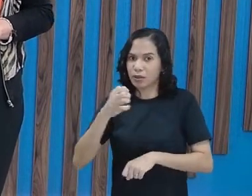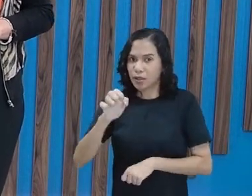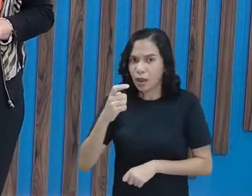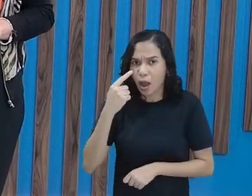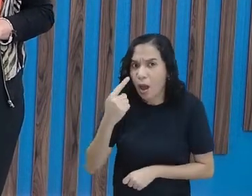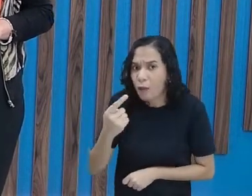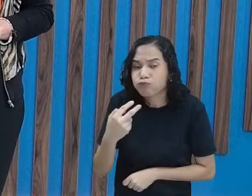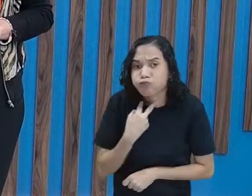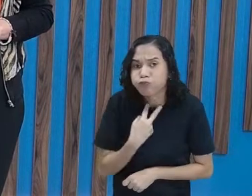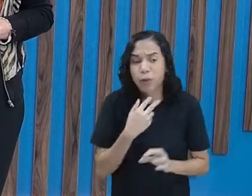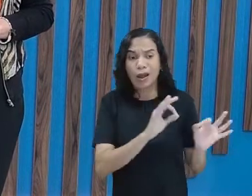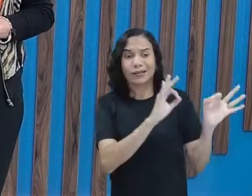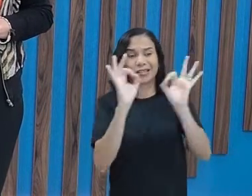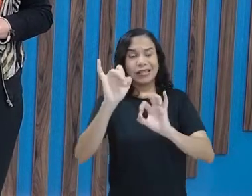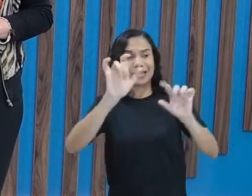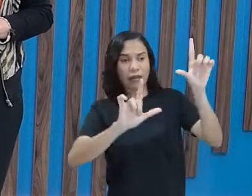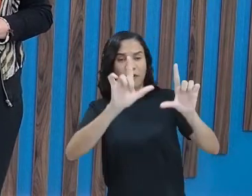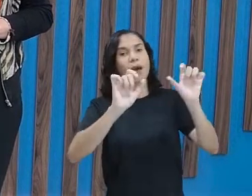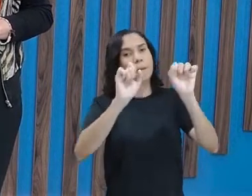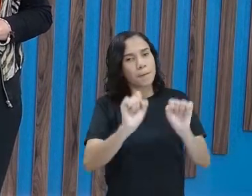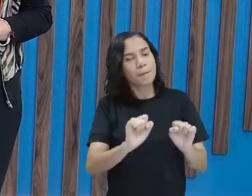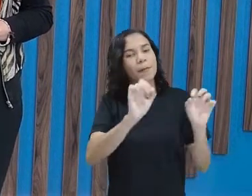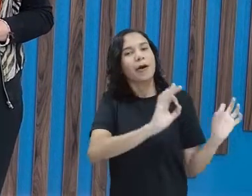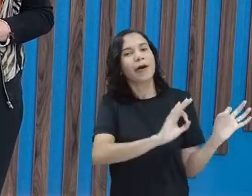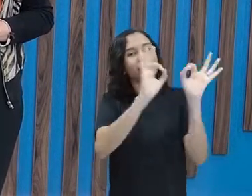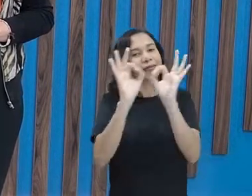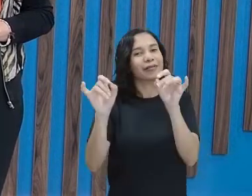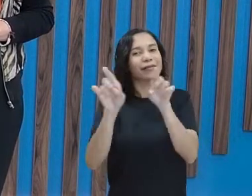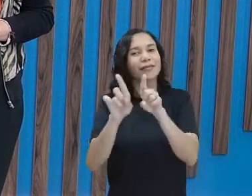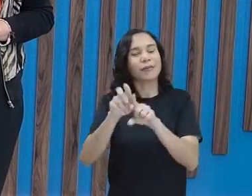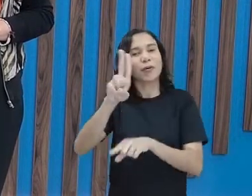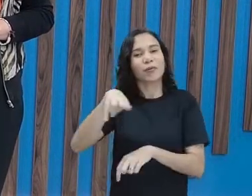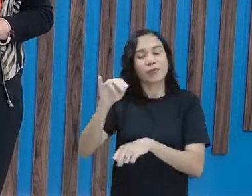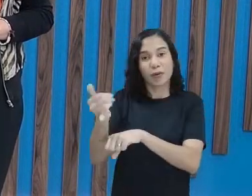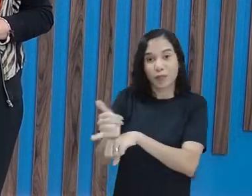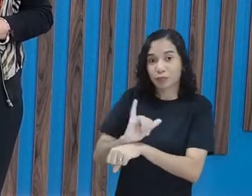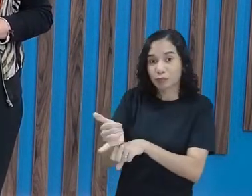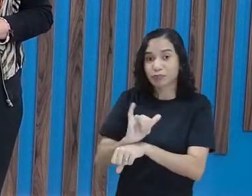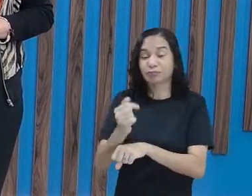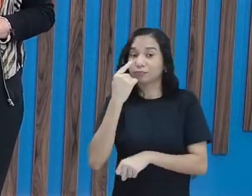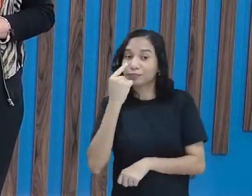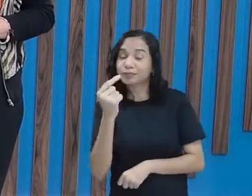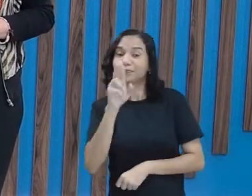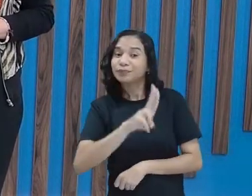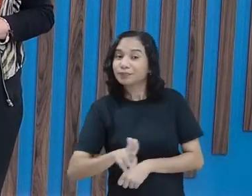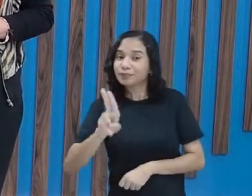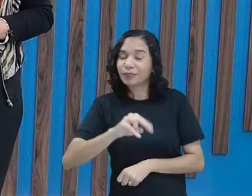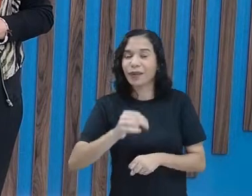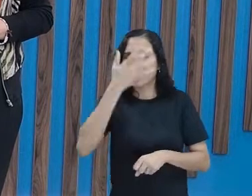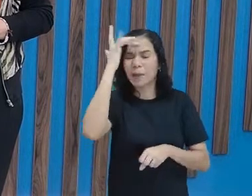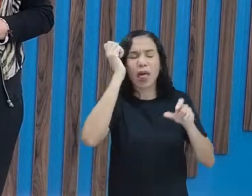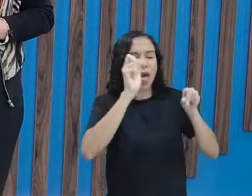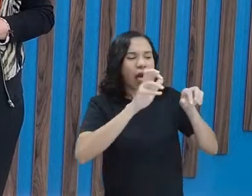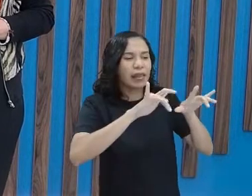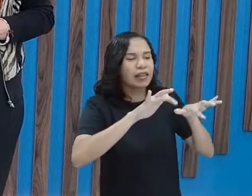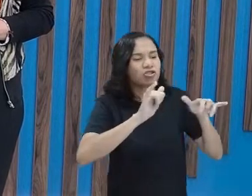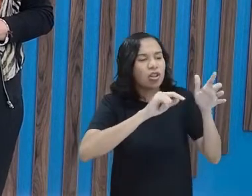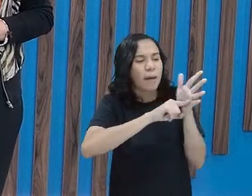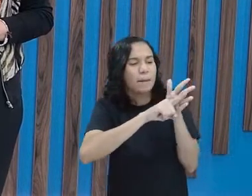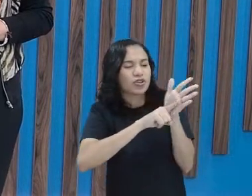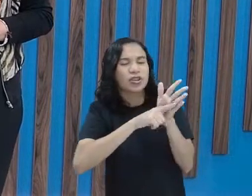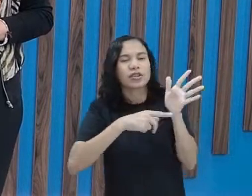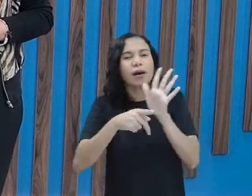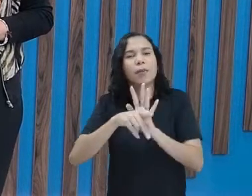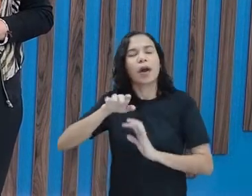puder assistir pela TV, você pode nos acompanhar pelo YouTube. Entrando, você digita lá na lupa